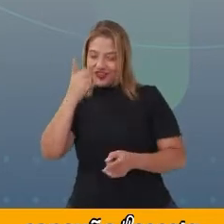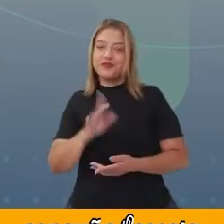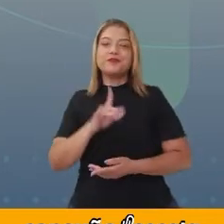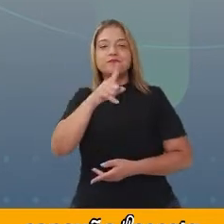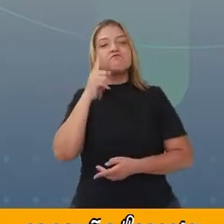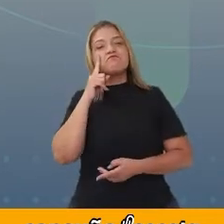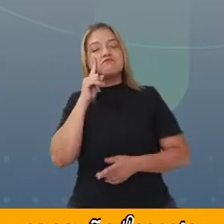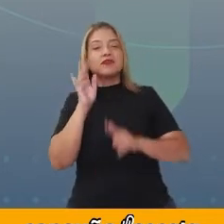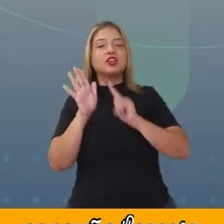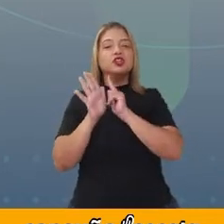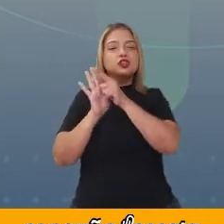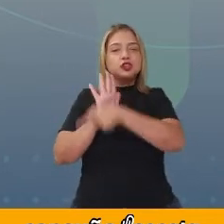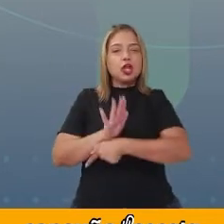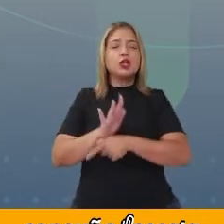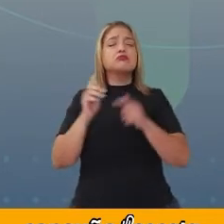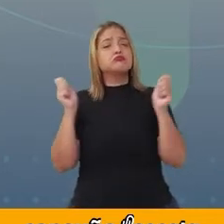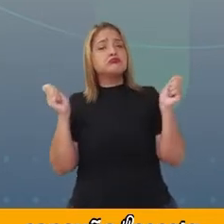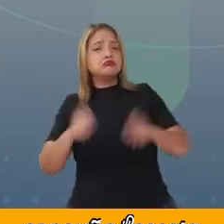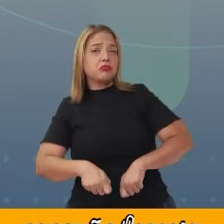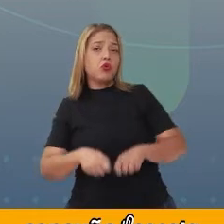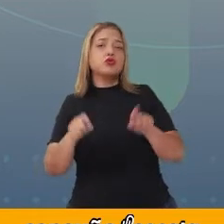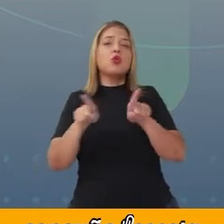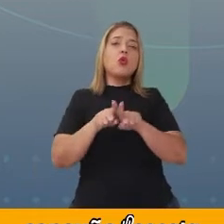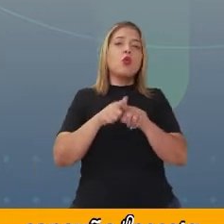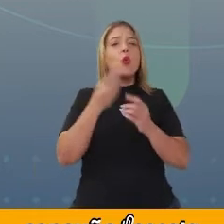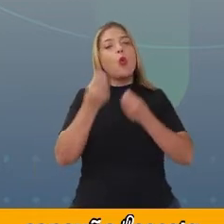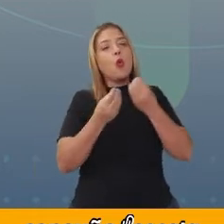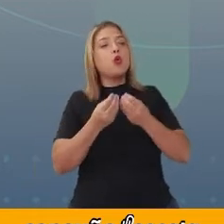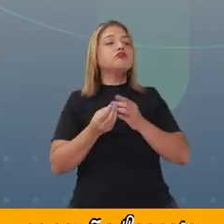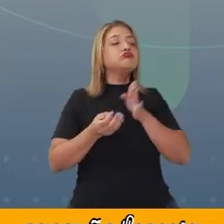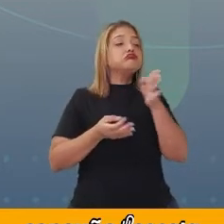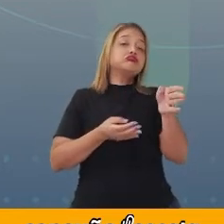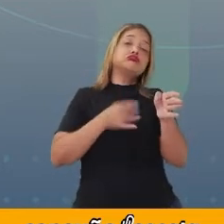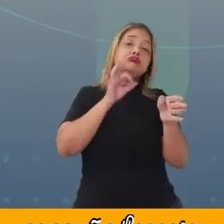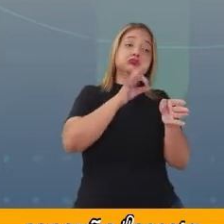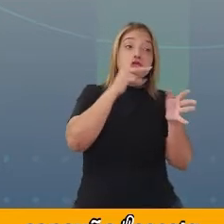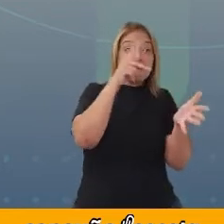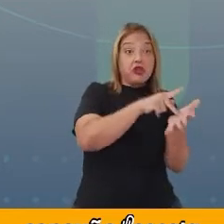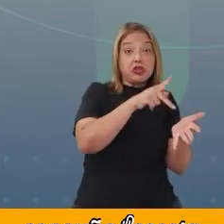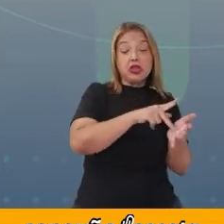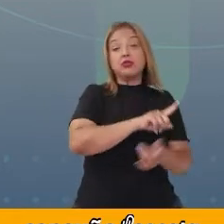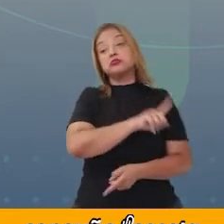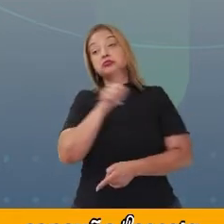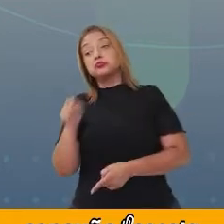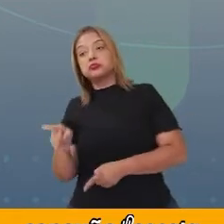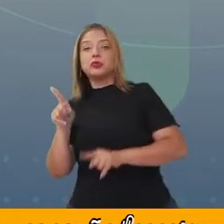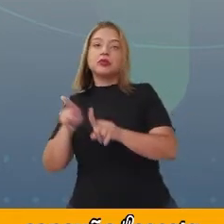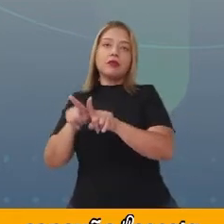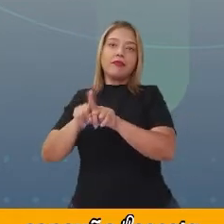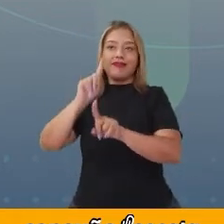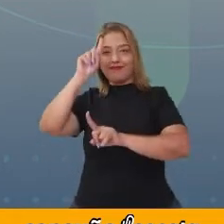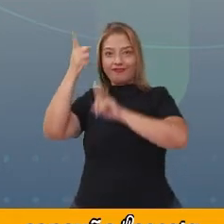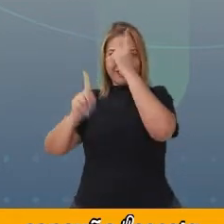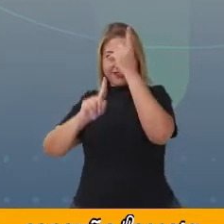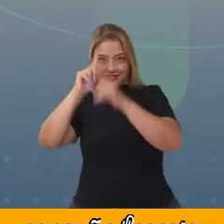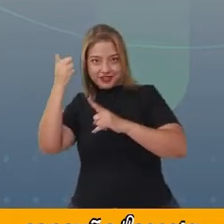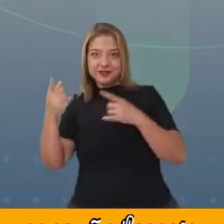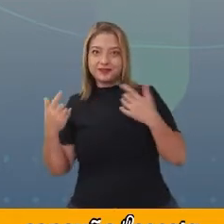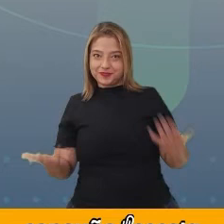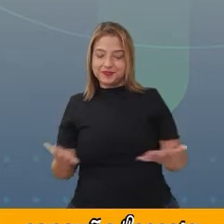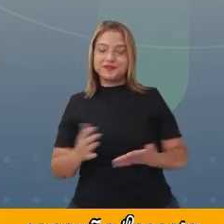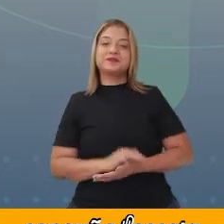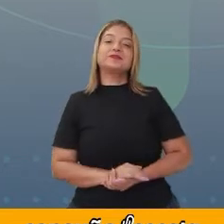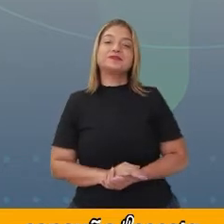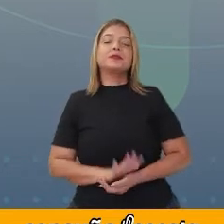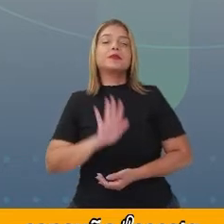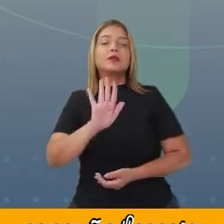que eles podem passear um pouquinho entre os limites do real e do imaginário. E tudo bem por isso, né? Bem,